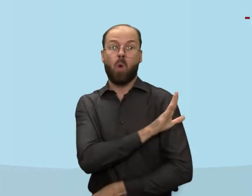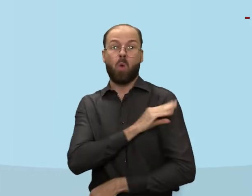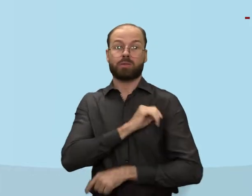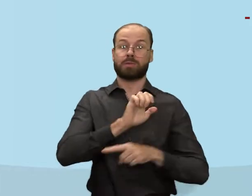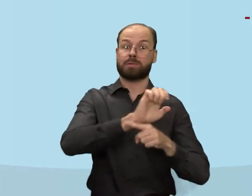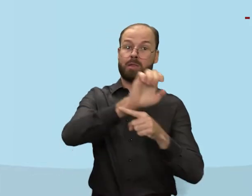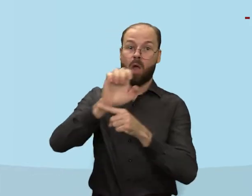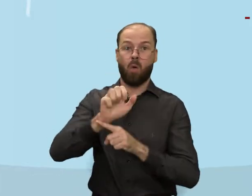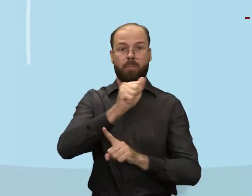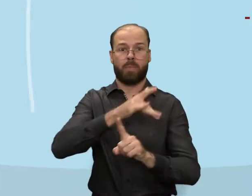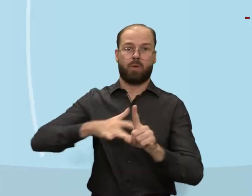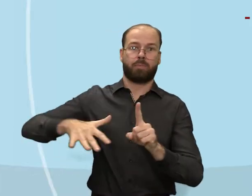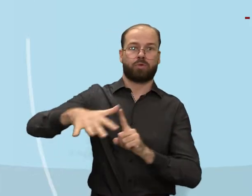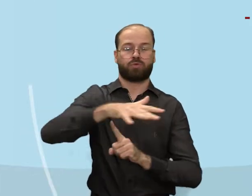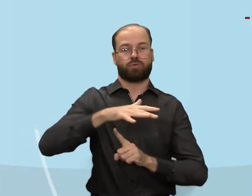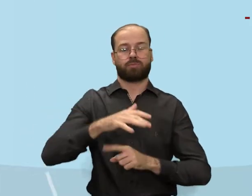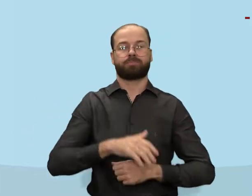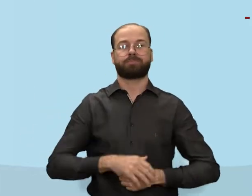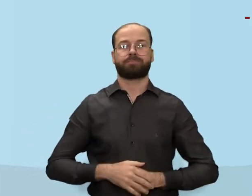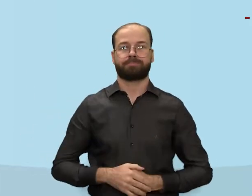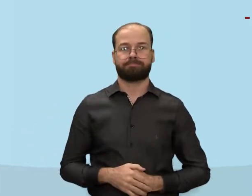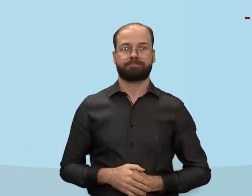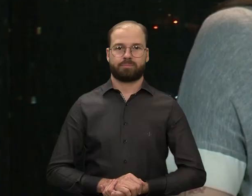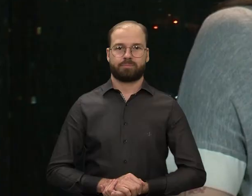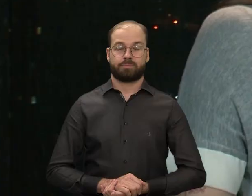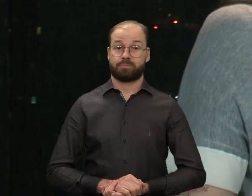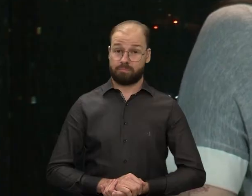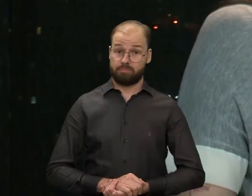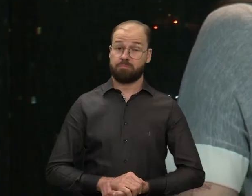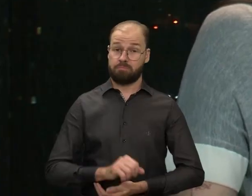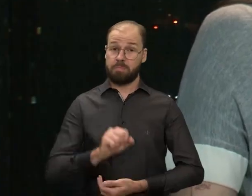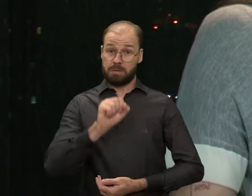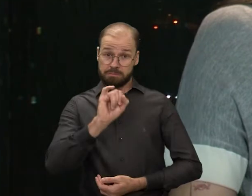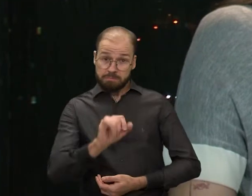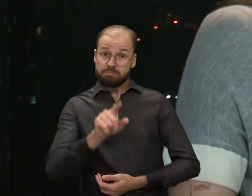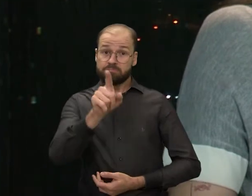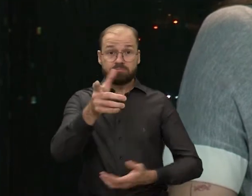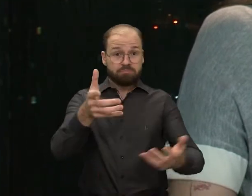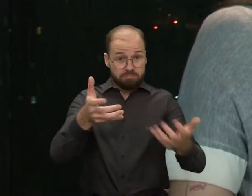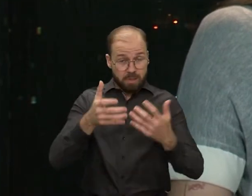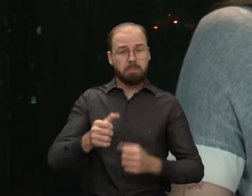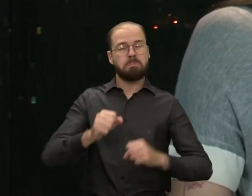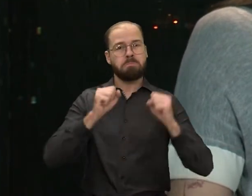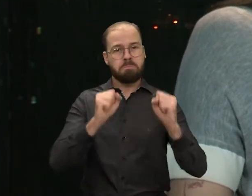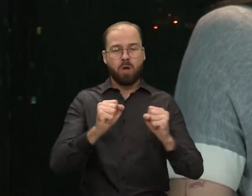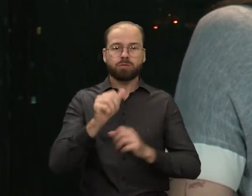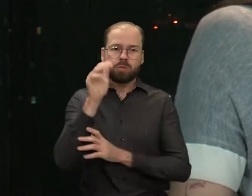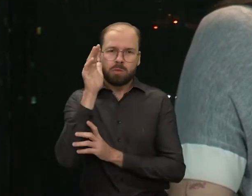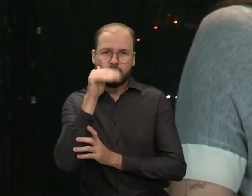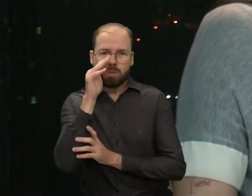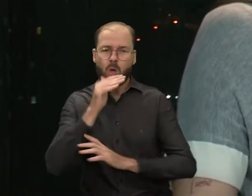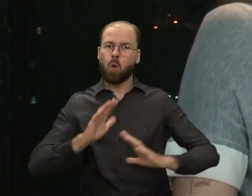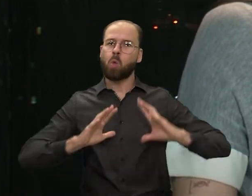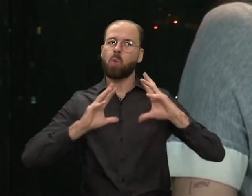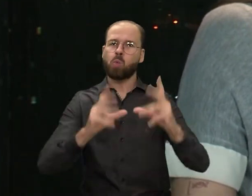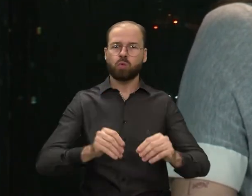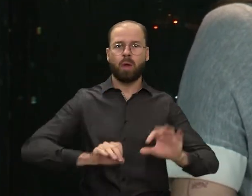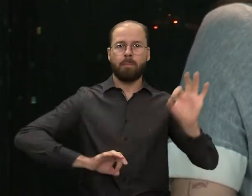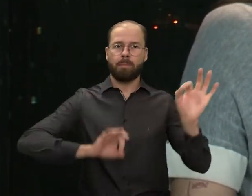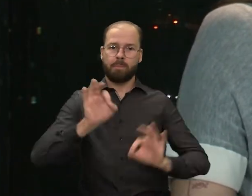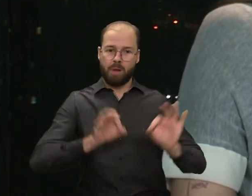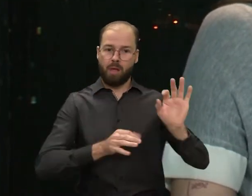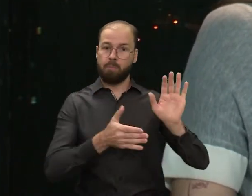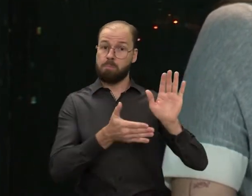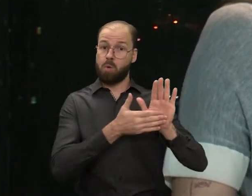Conselho Estaduais do Meio Ambiente. Se você quiser conferir todos os planos de governo, ler